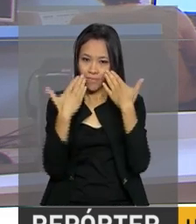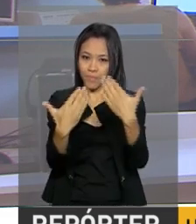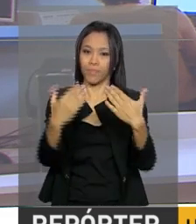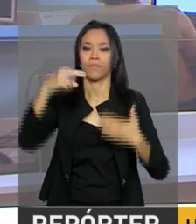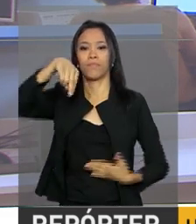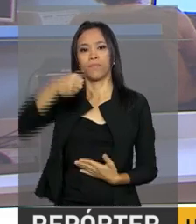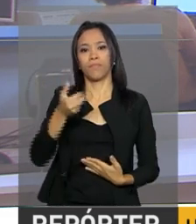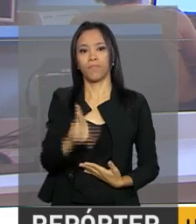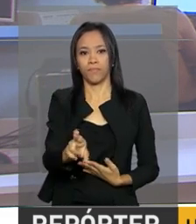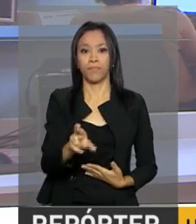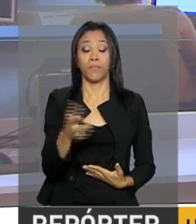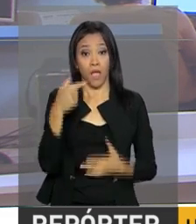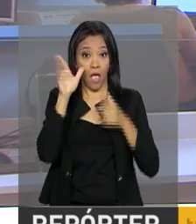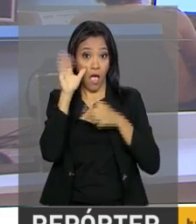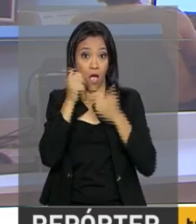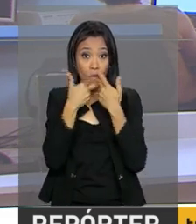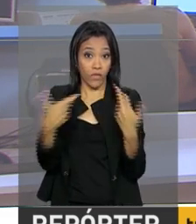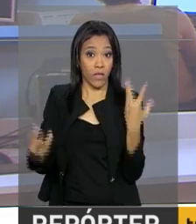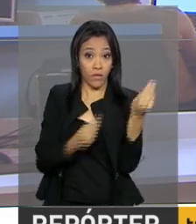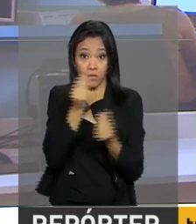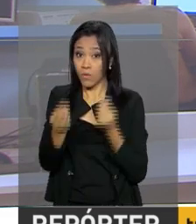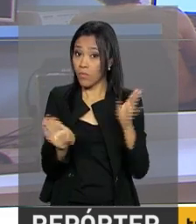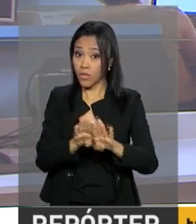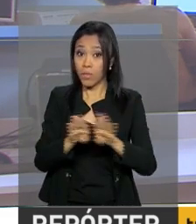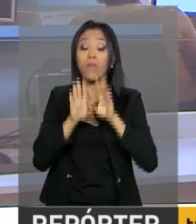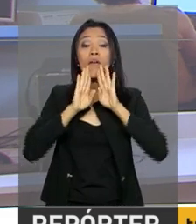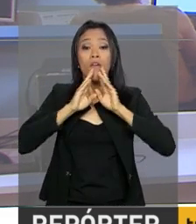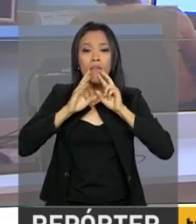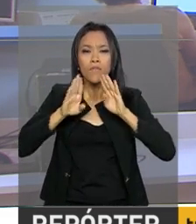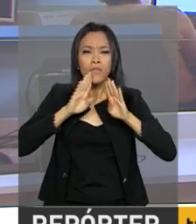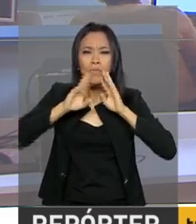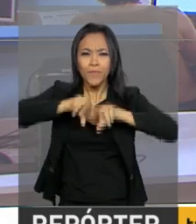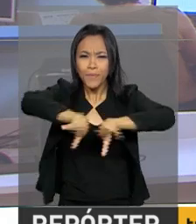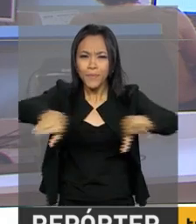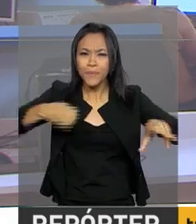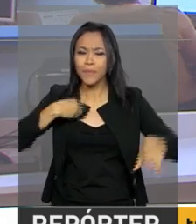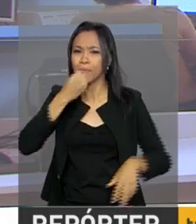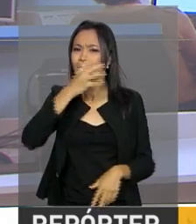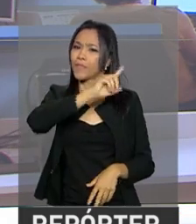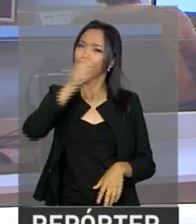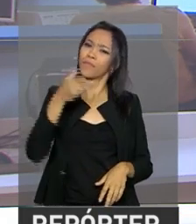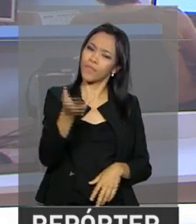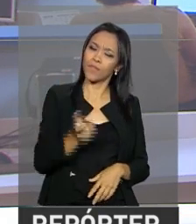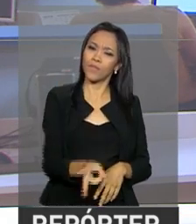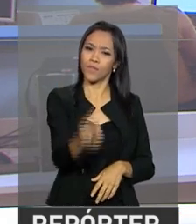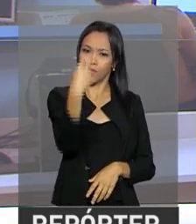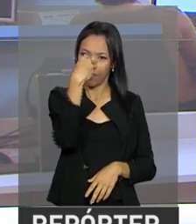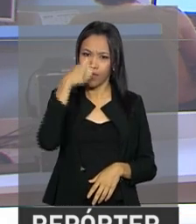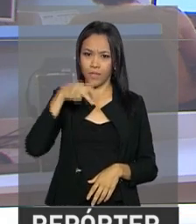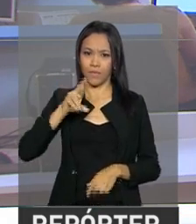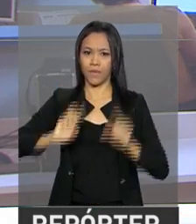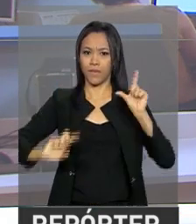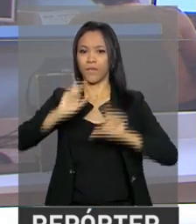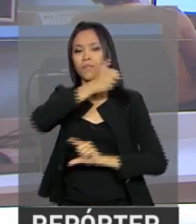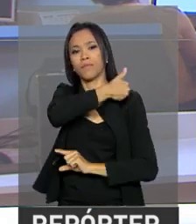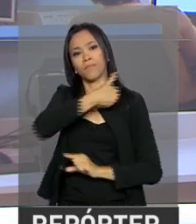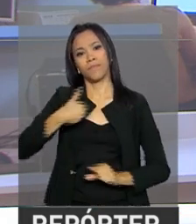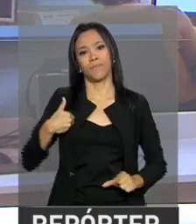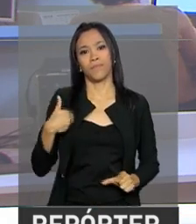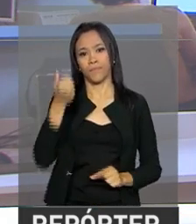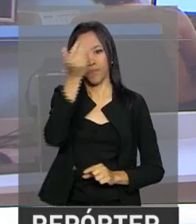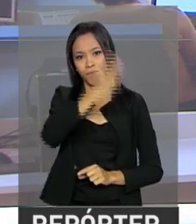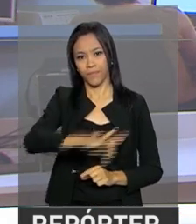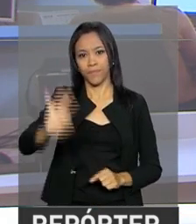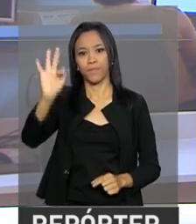repórter NBR acompanhe as novidades também Pelas nossas redes sociais um bom dia para você e continue com a gente aqui na NBR a